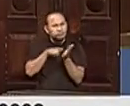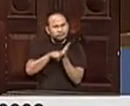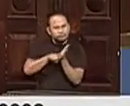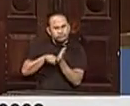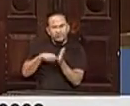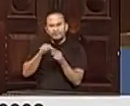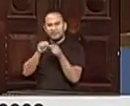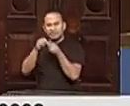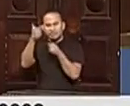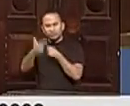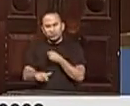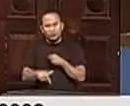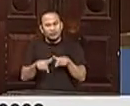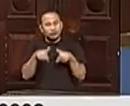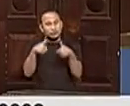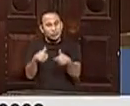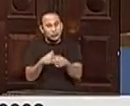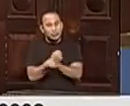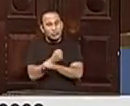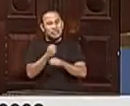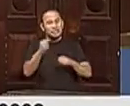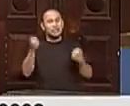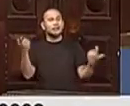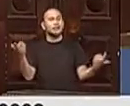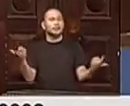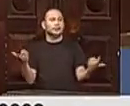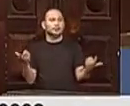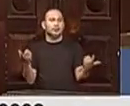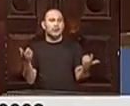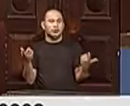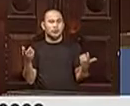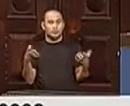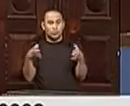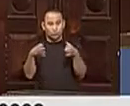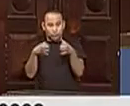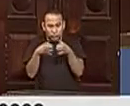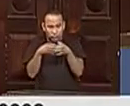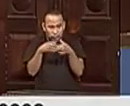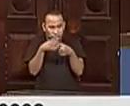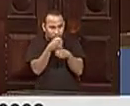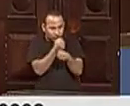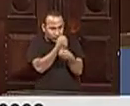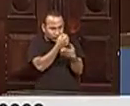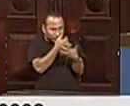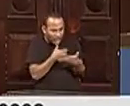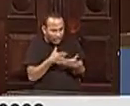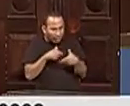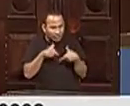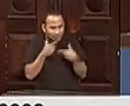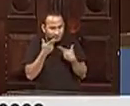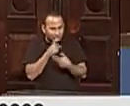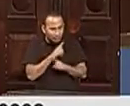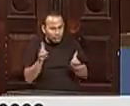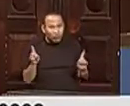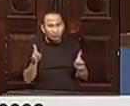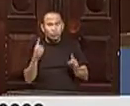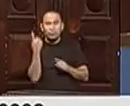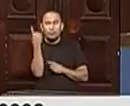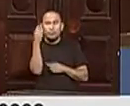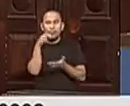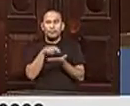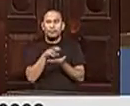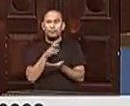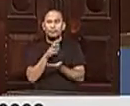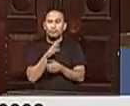esse governo fazer das suas ações um grande balcão de negócio e o Tribunal de Contas não conseguir ter voz ativa. O único momento, senhores,